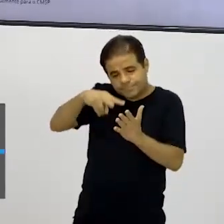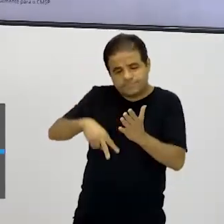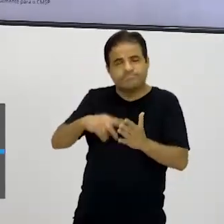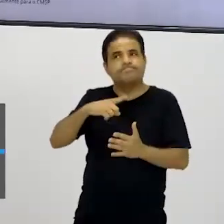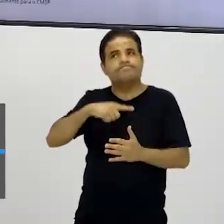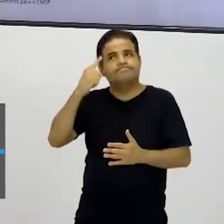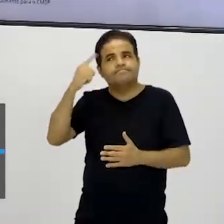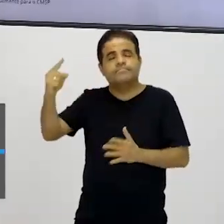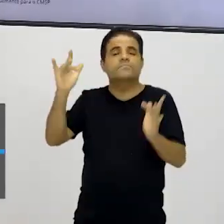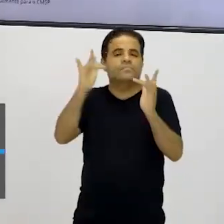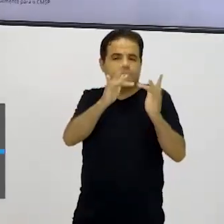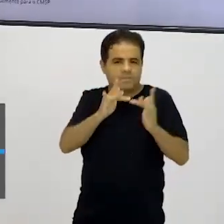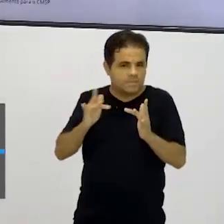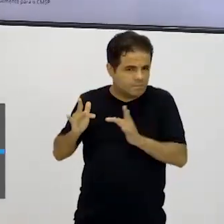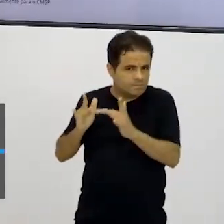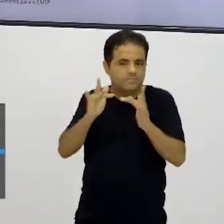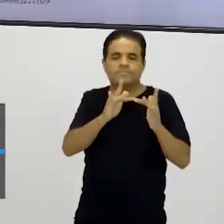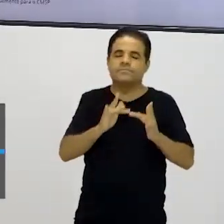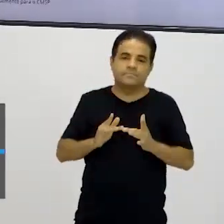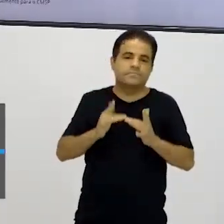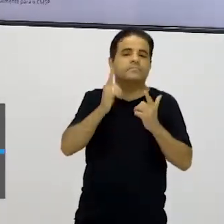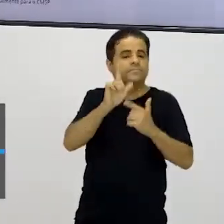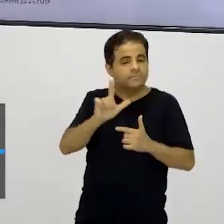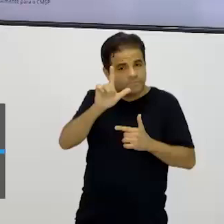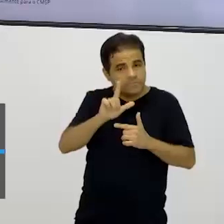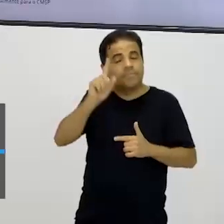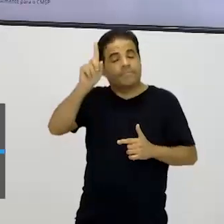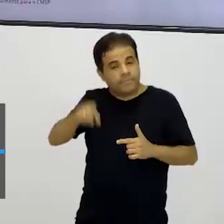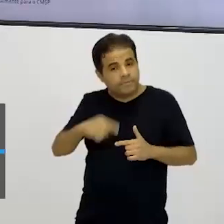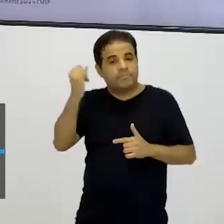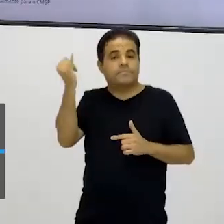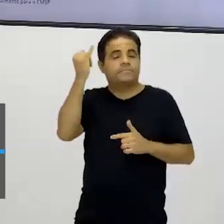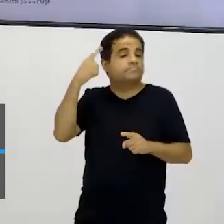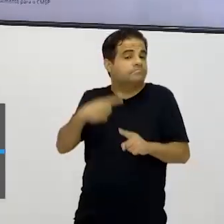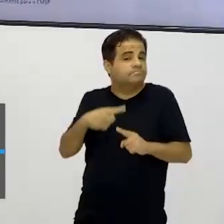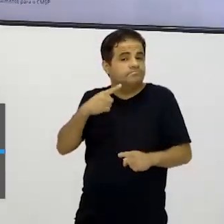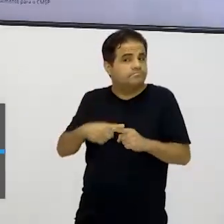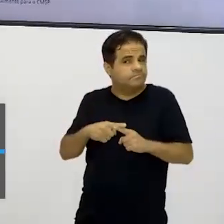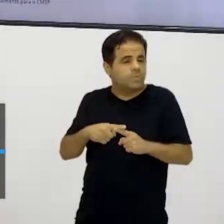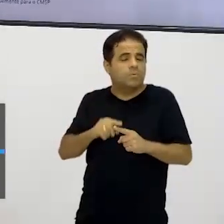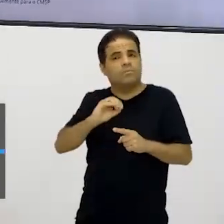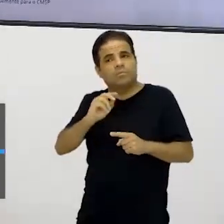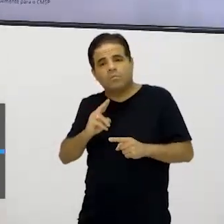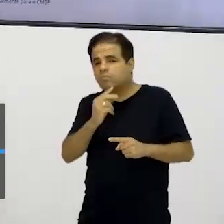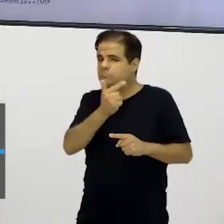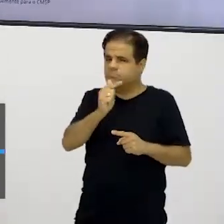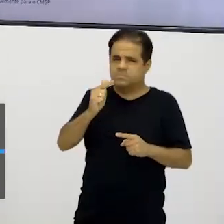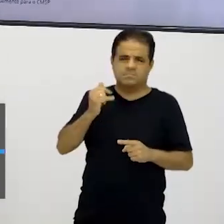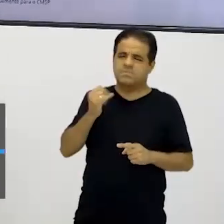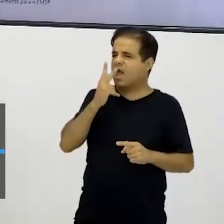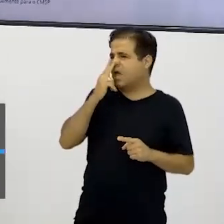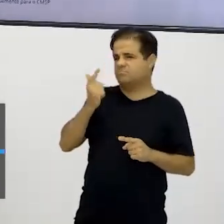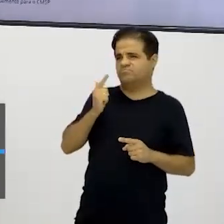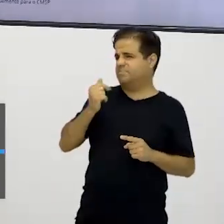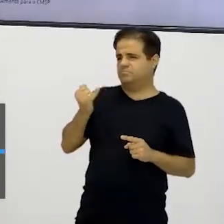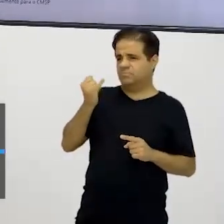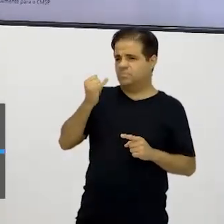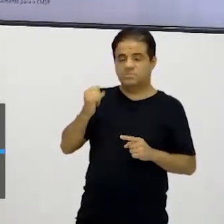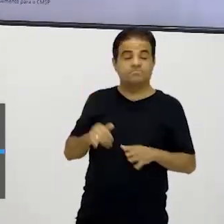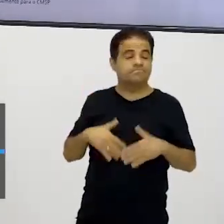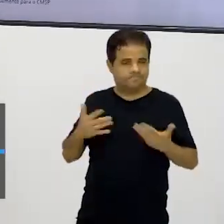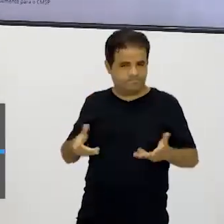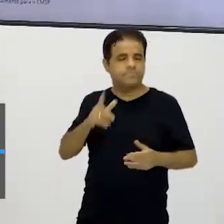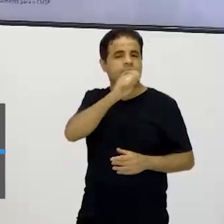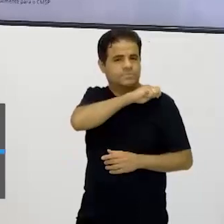ter contato com essa literatura é tão importante? Ou não tem importância nenhuma? Eu não acho que tem importância nenhuma. Então